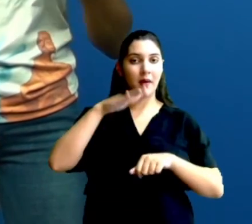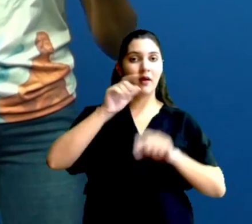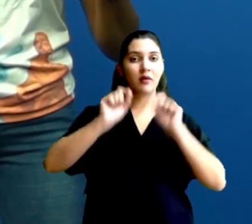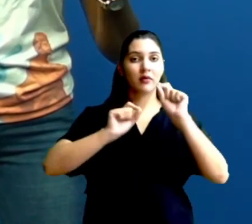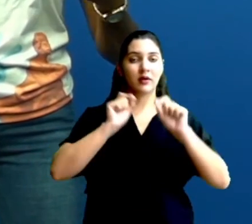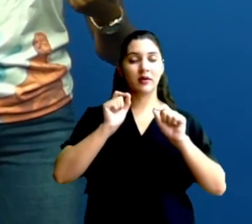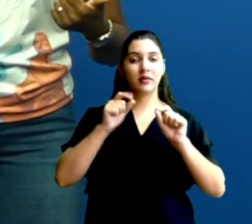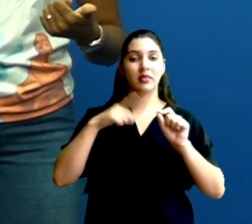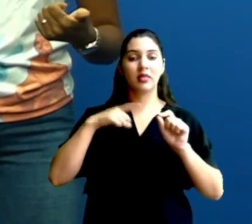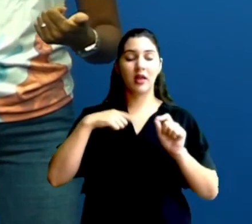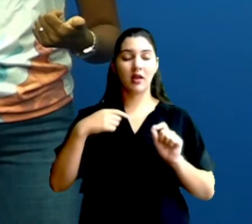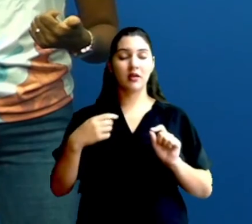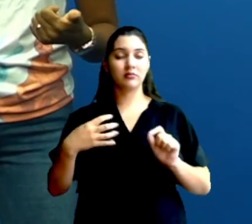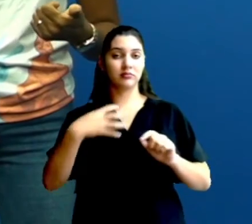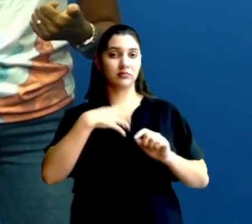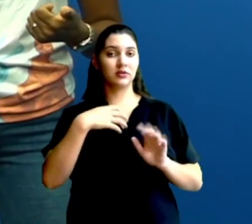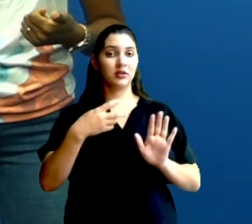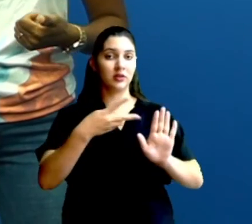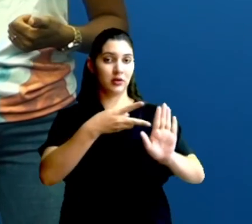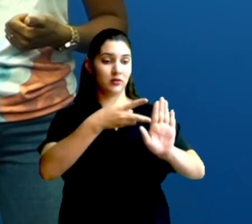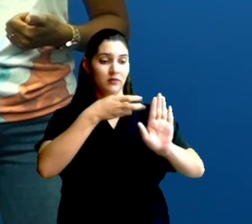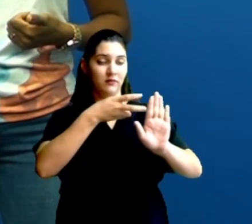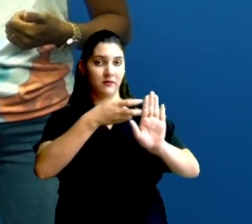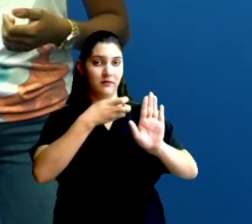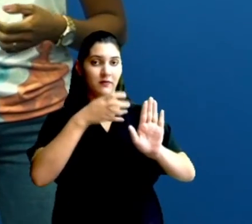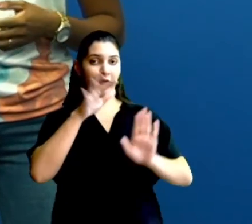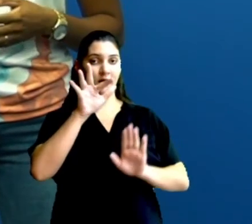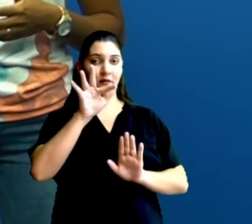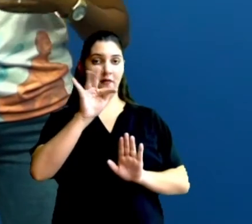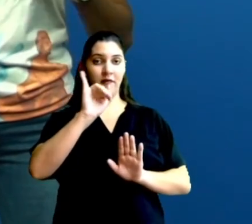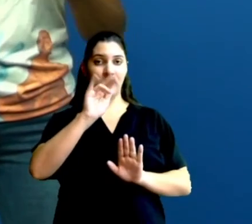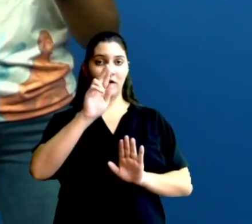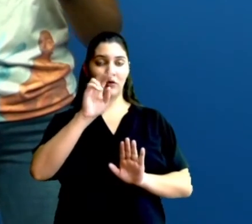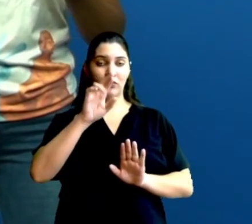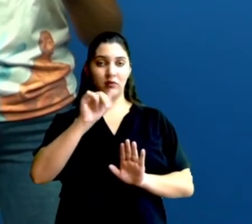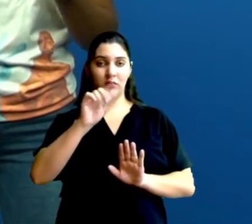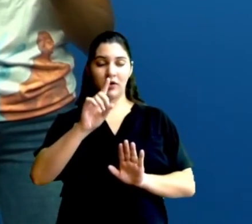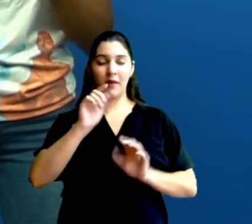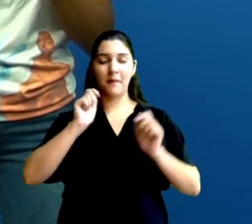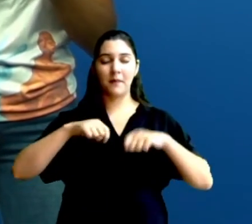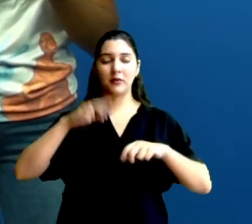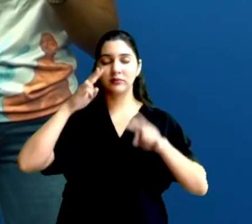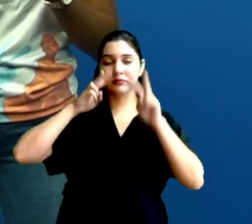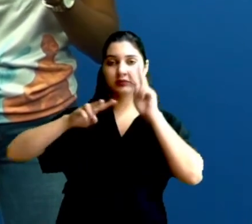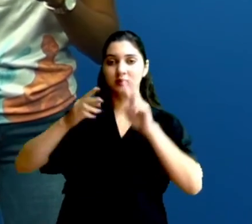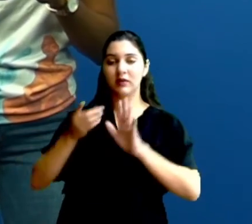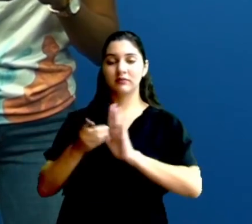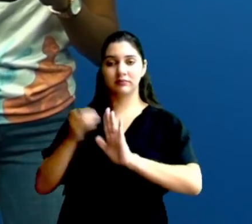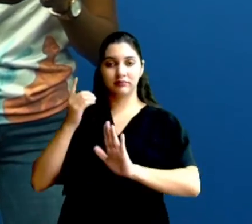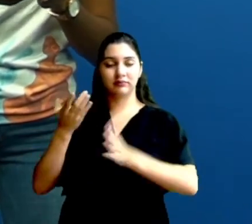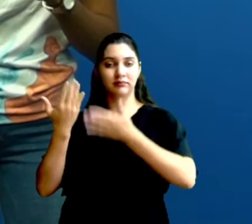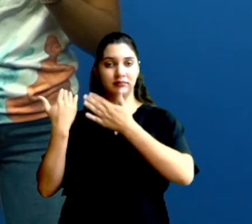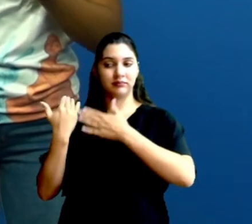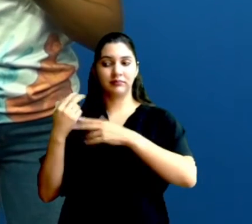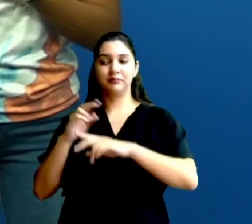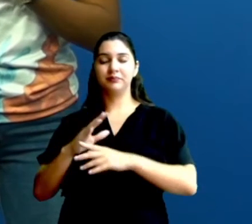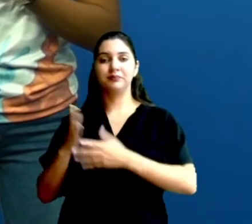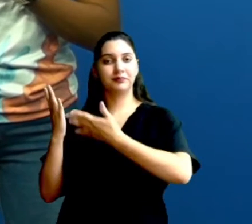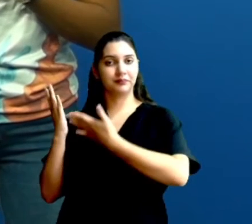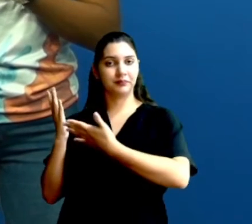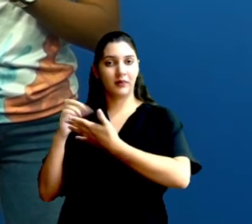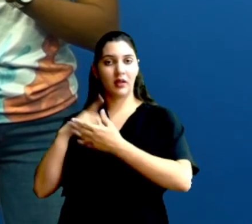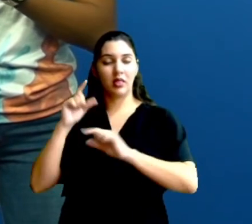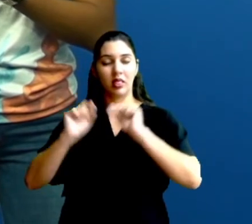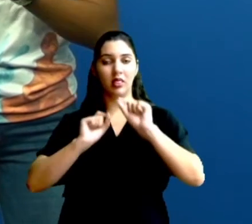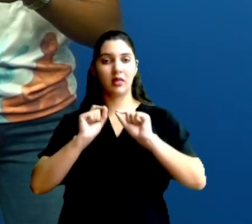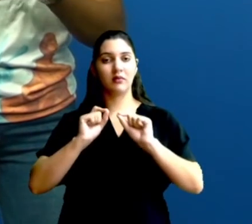foi colocar o sentido figurado, então a gente pode ver até no anterior, sentido figurado aí, ó, a gente